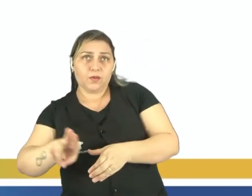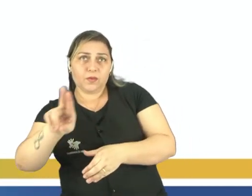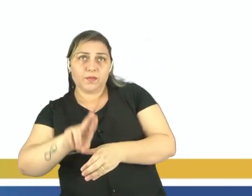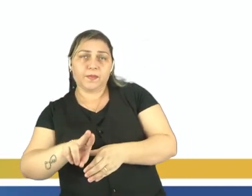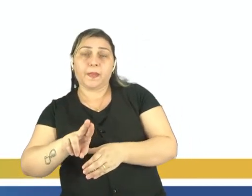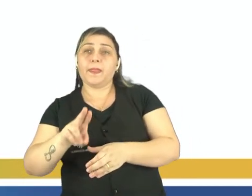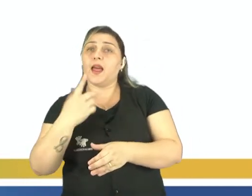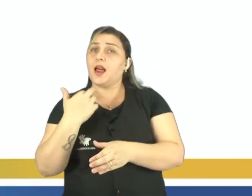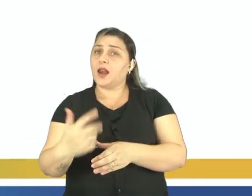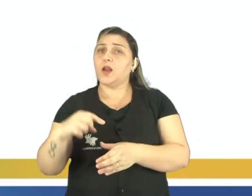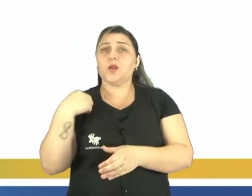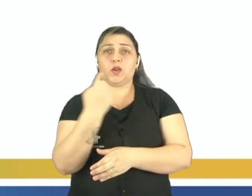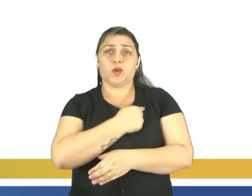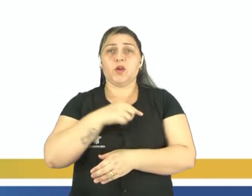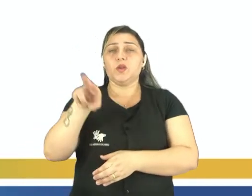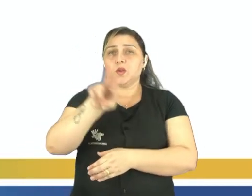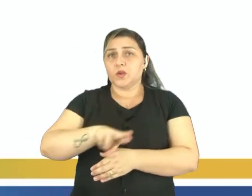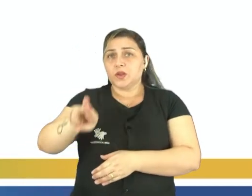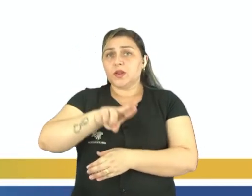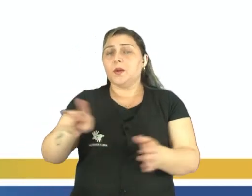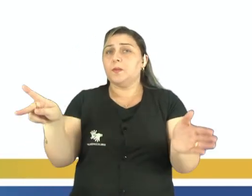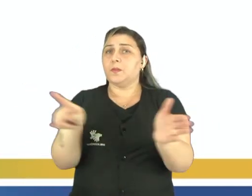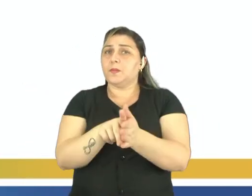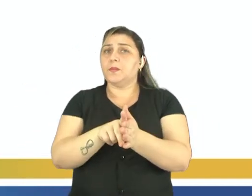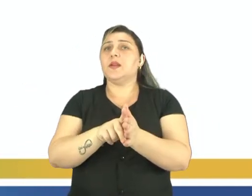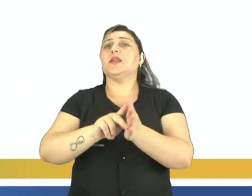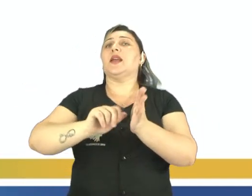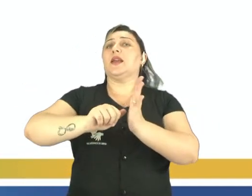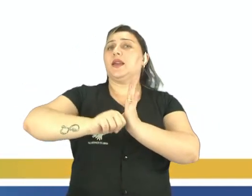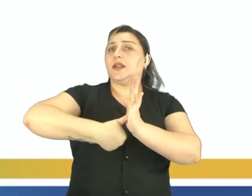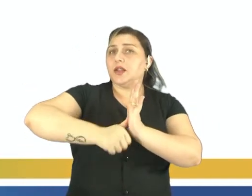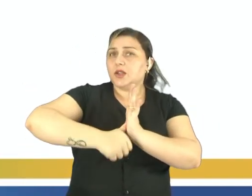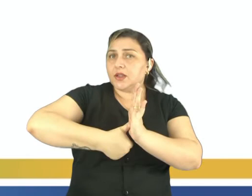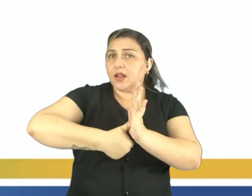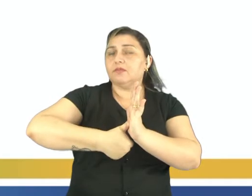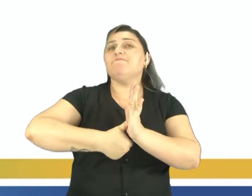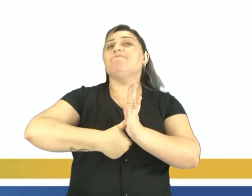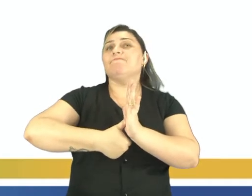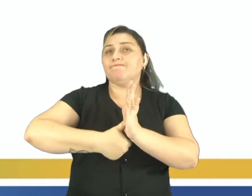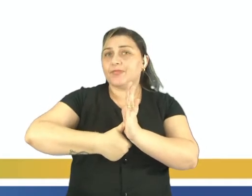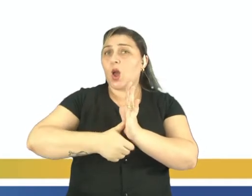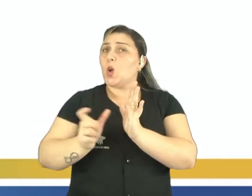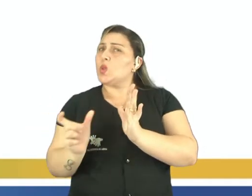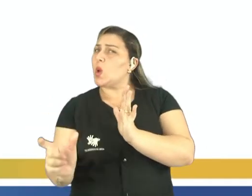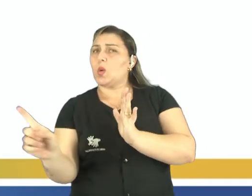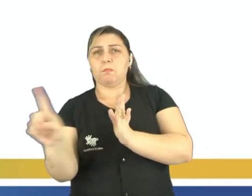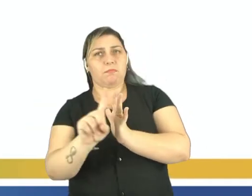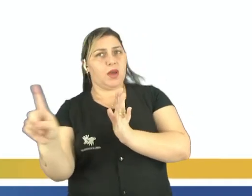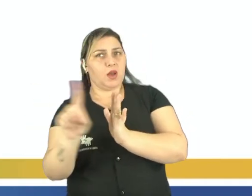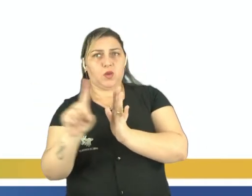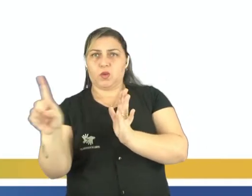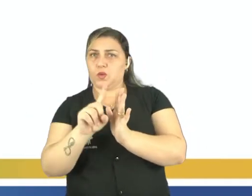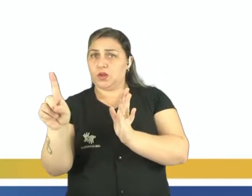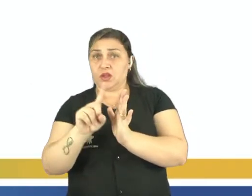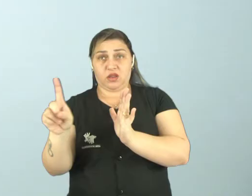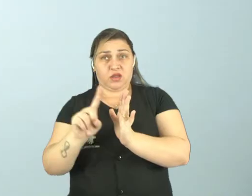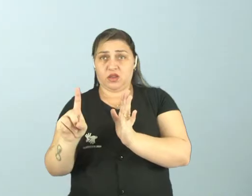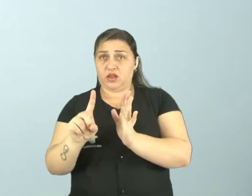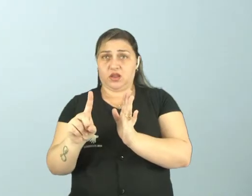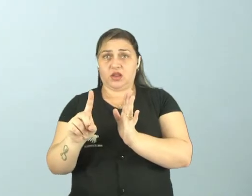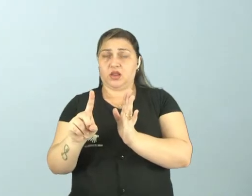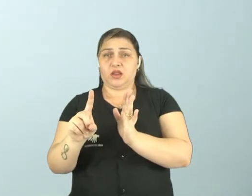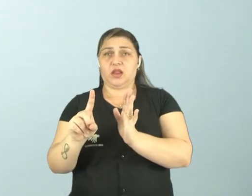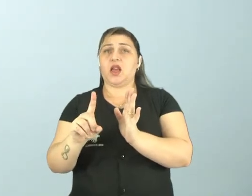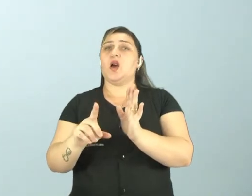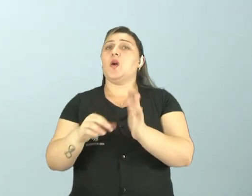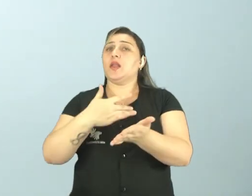a língua que usamos faz parte da nossa identidade. Não estou falando daquele documentozinho que a gente faz ali na Secretaria de